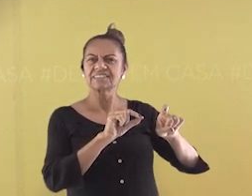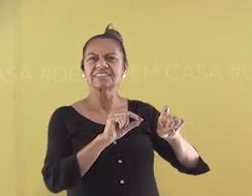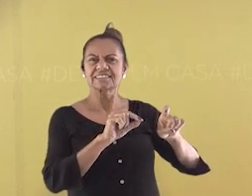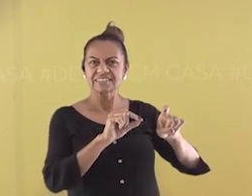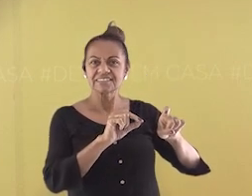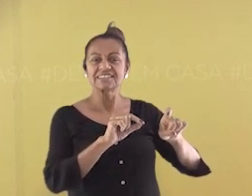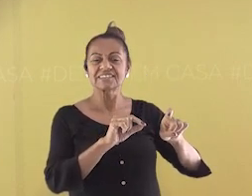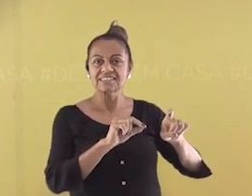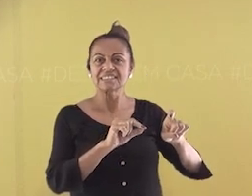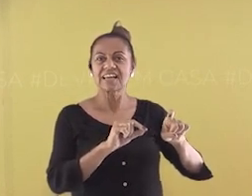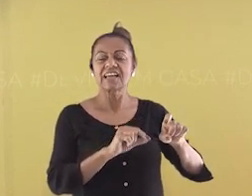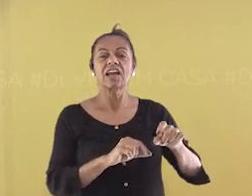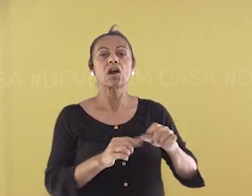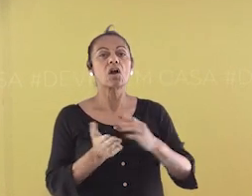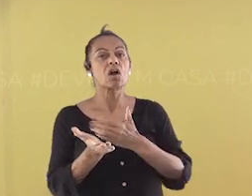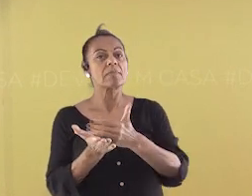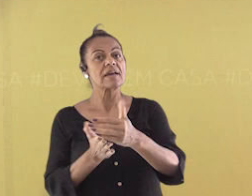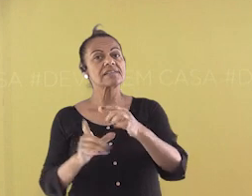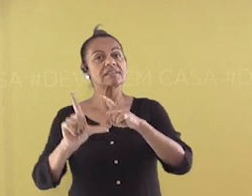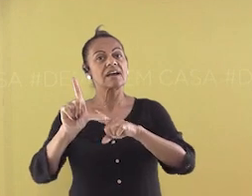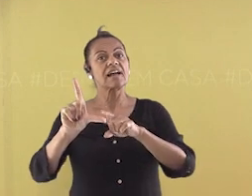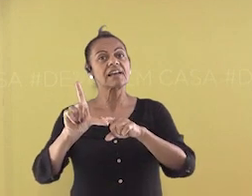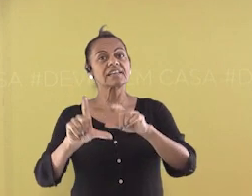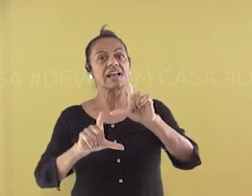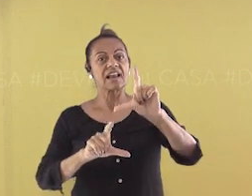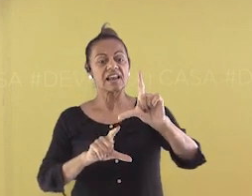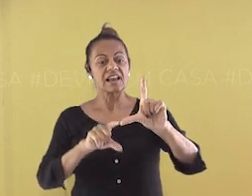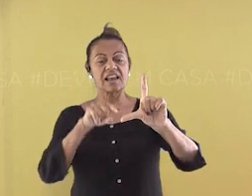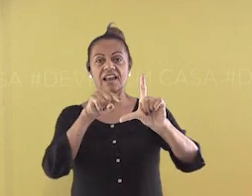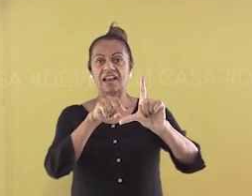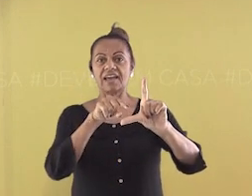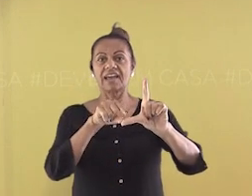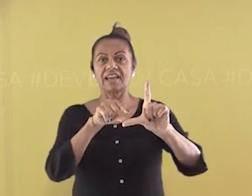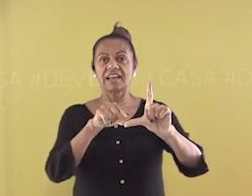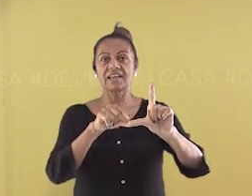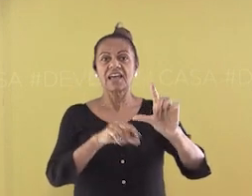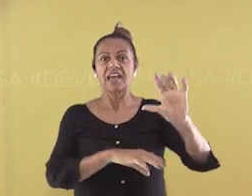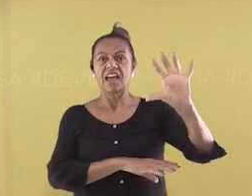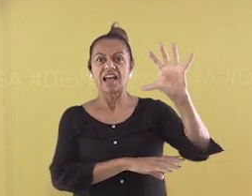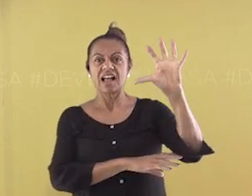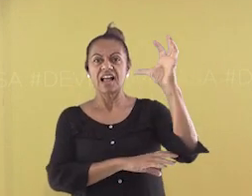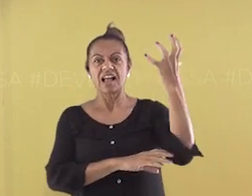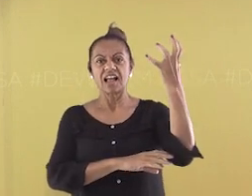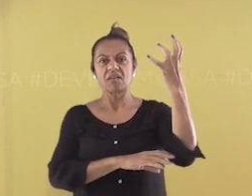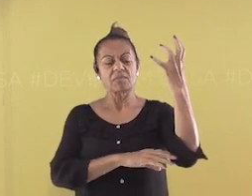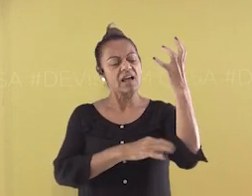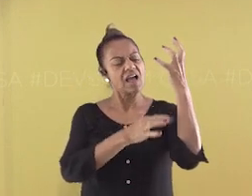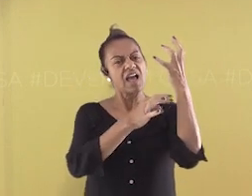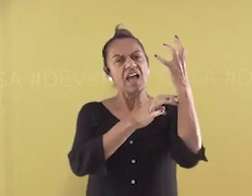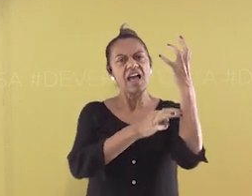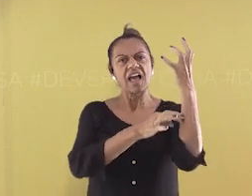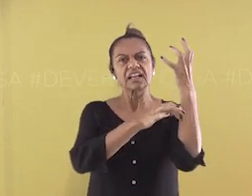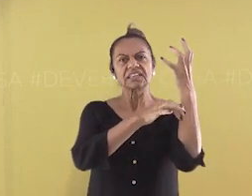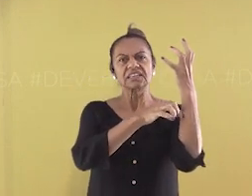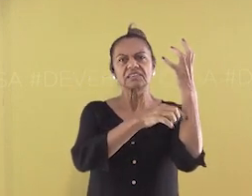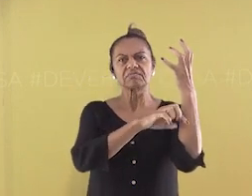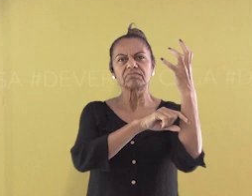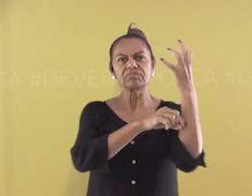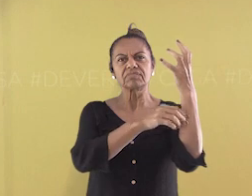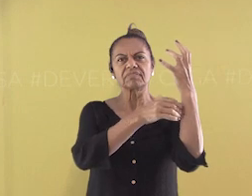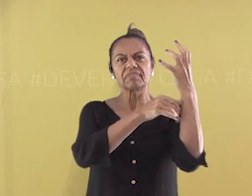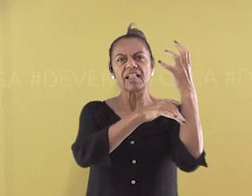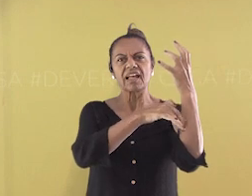com a letra L. É uma seiva, um leite, que sai de uma determinada árvore. Do látex